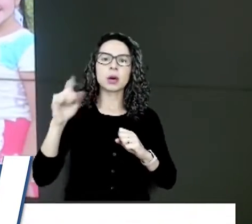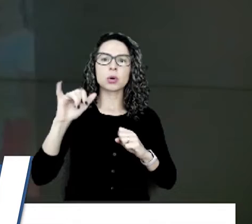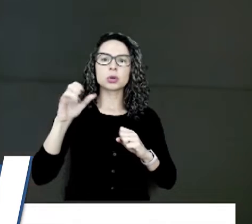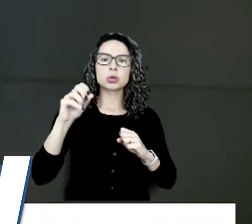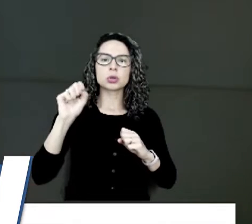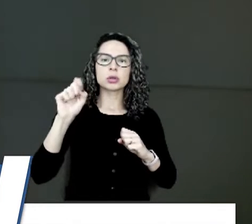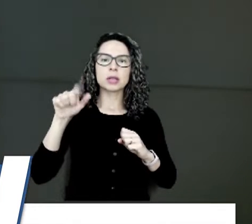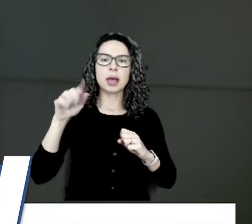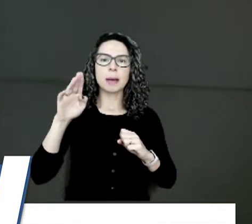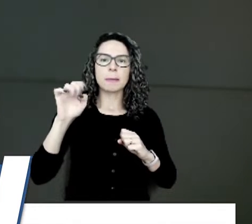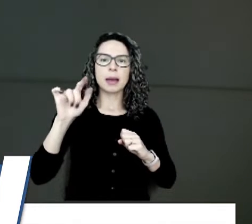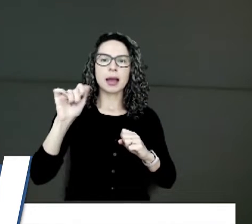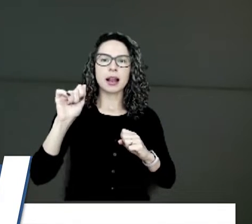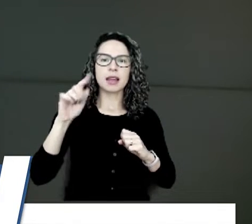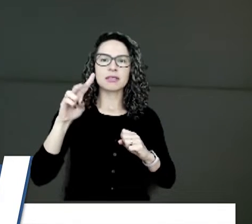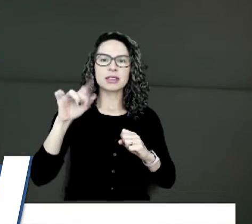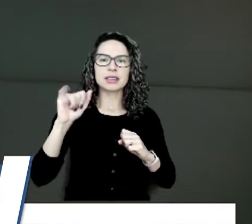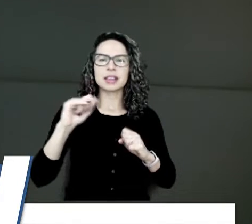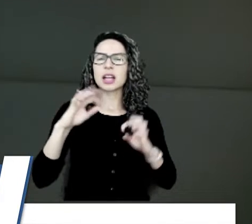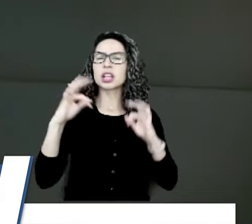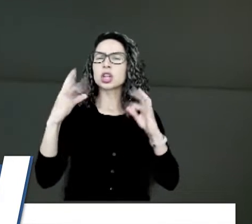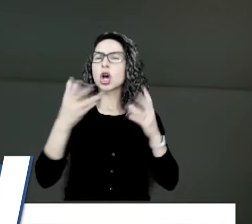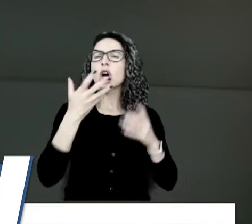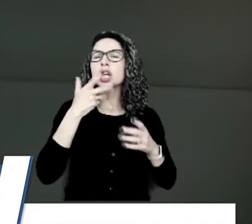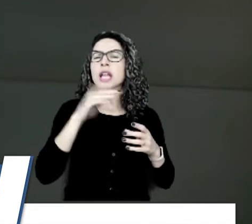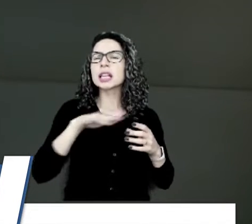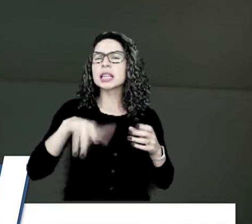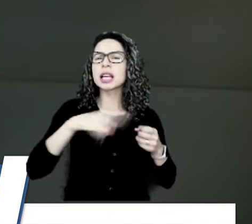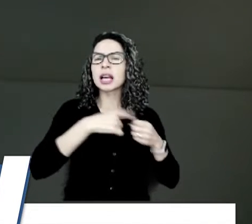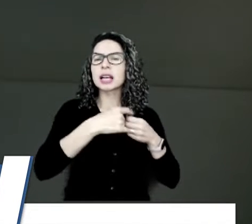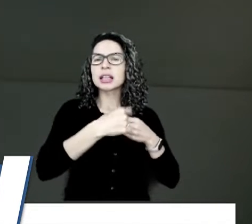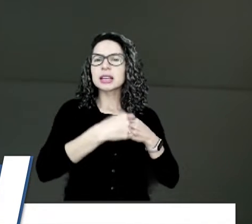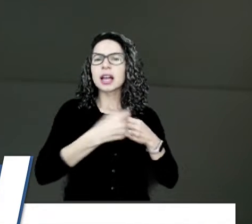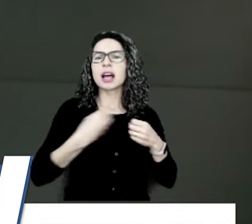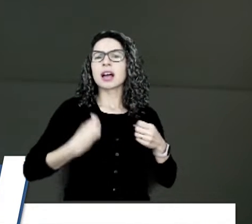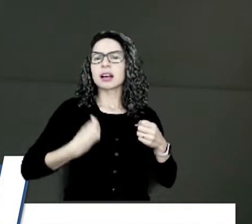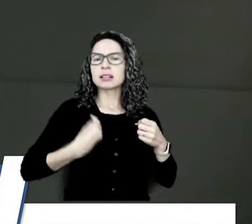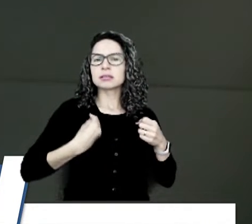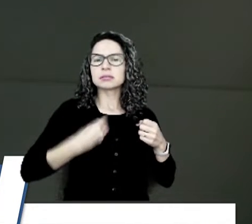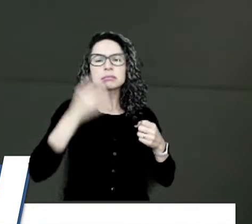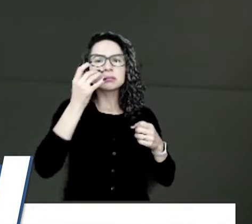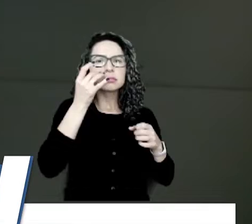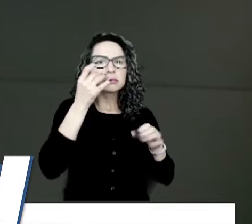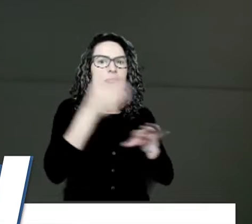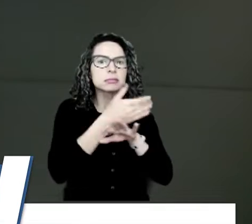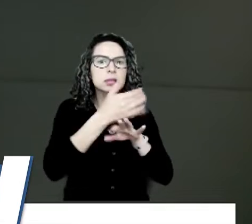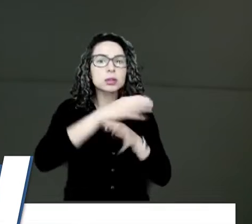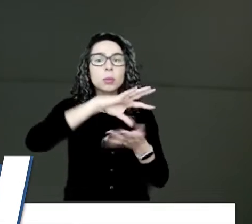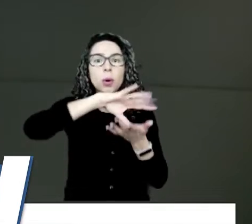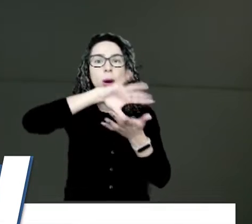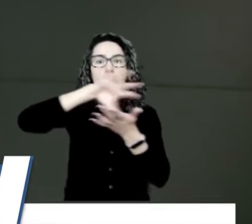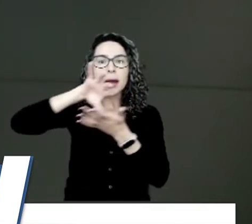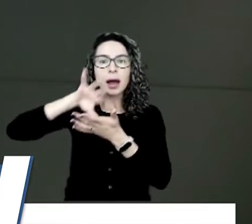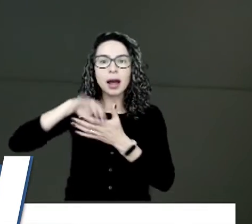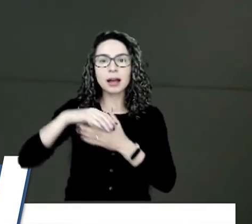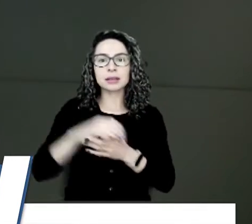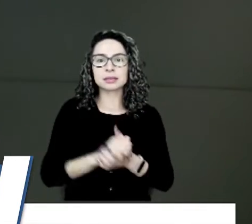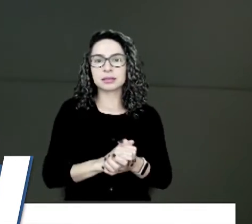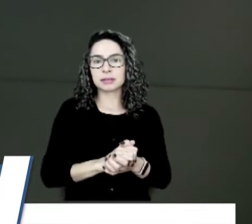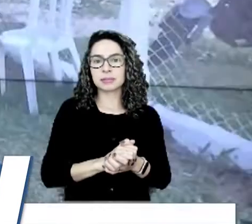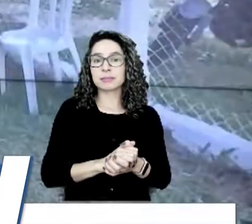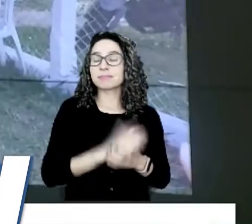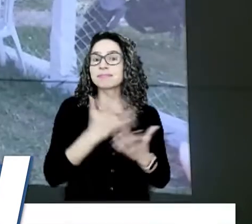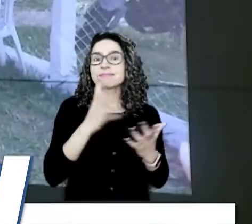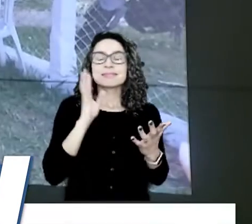que praticamente todas as crianças da cidade estiveram presentes na praça. Então, foi uma